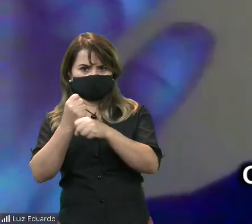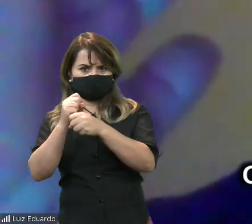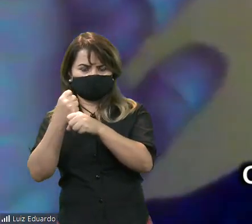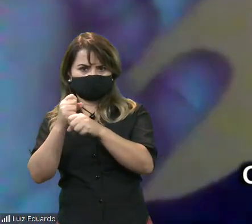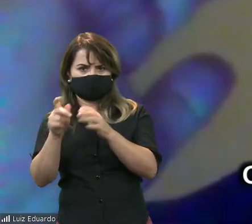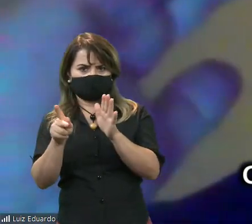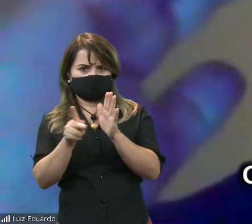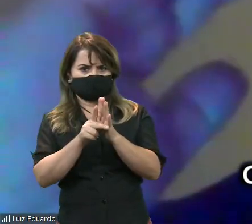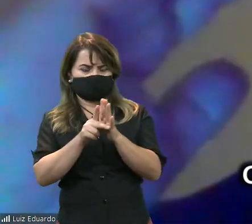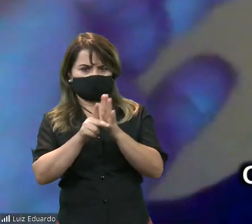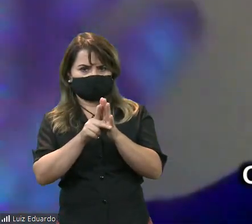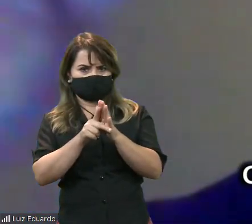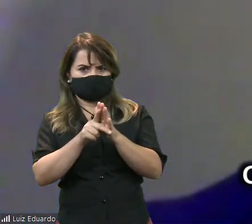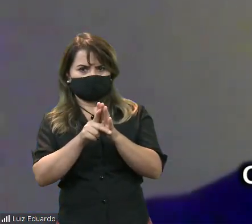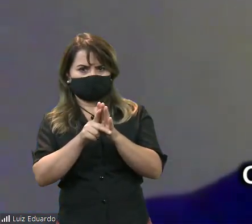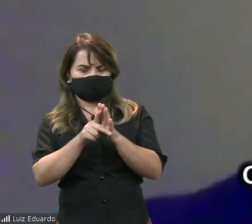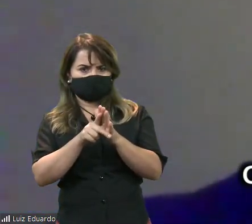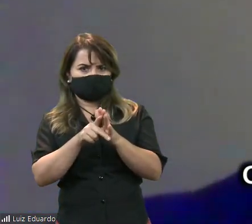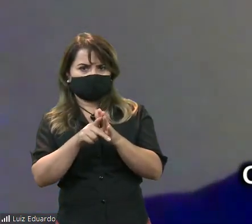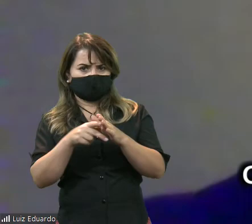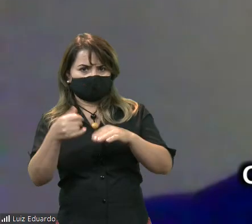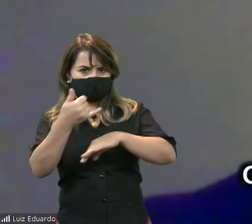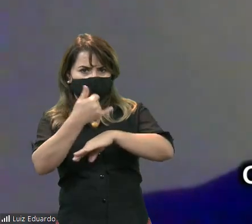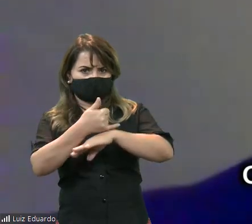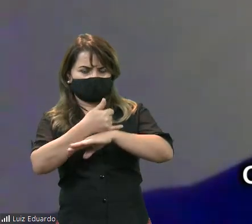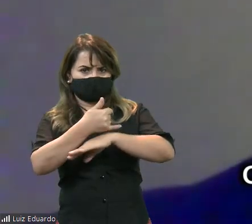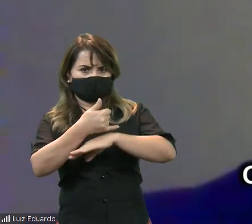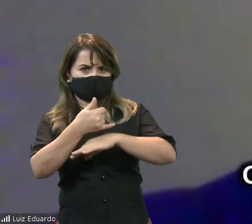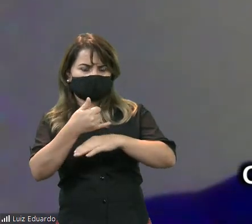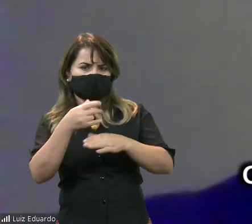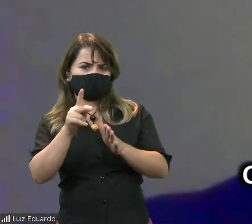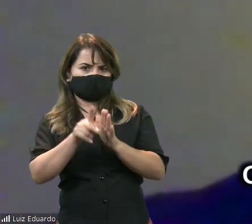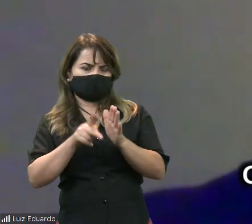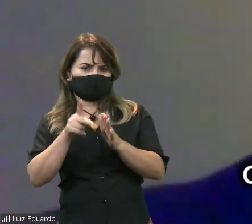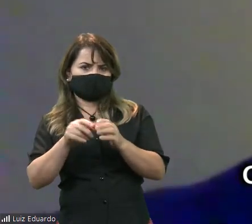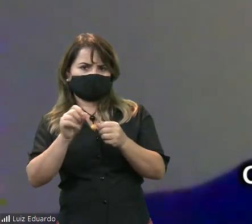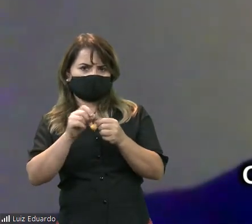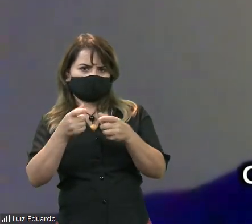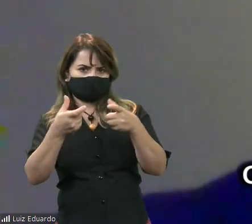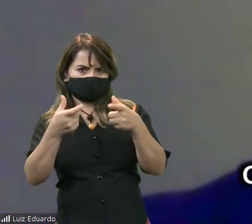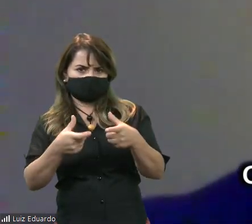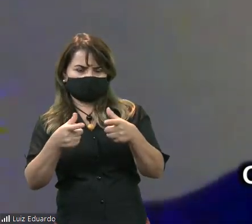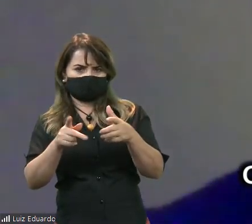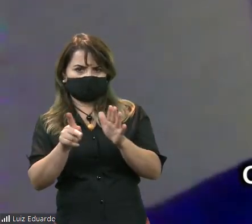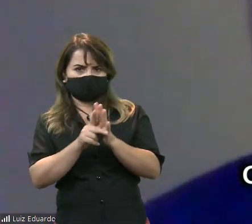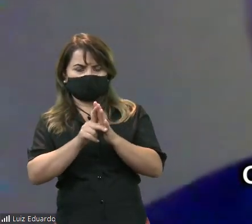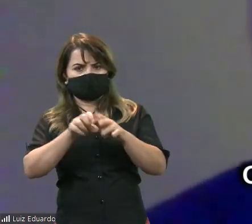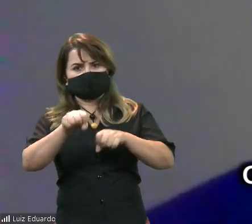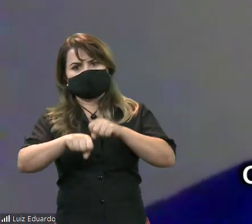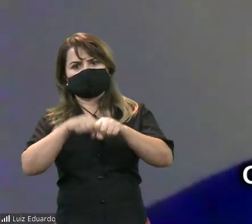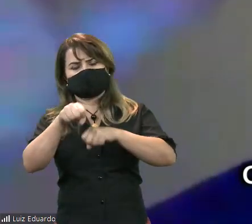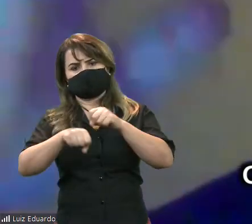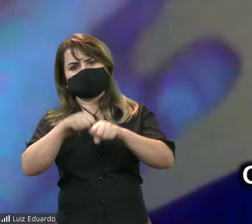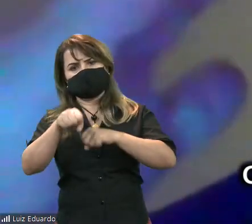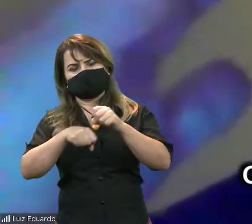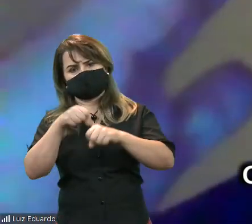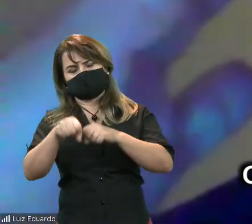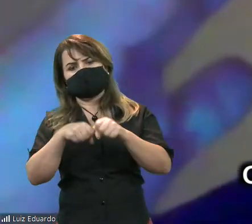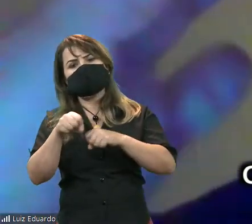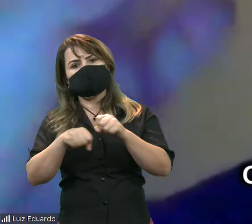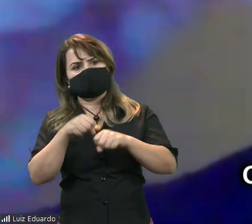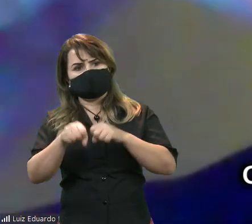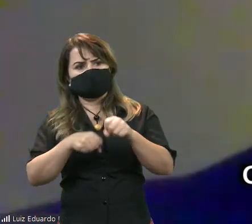vereador Albuquerque. O vereador Albuquerque sabe há quantos anos se tenta estabelecer esta